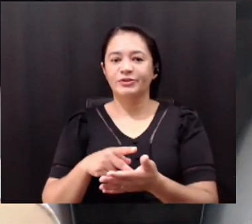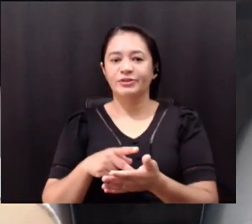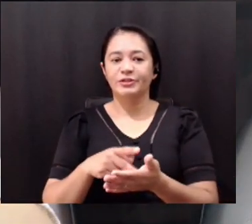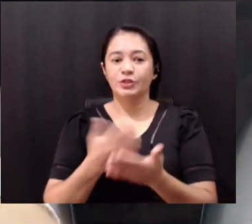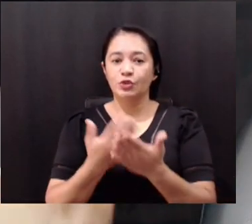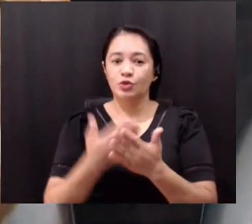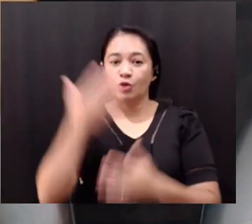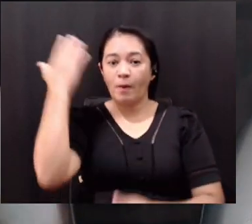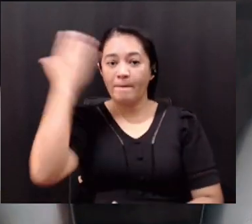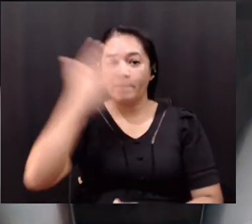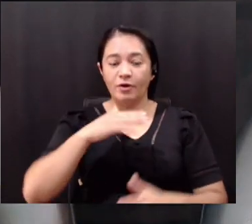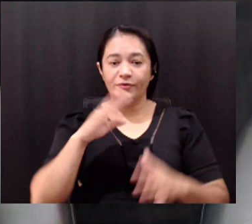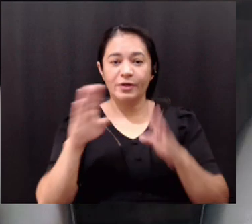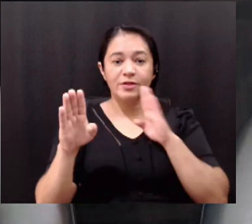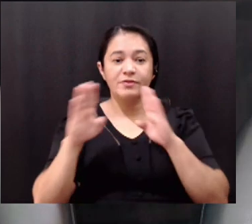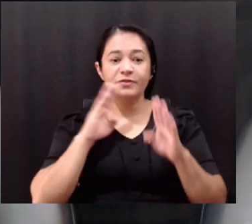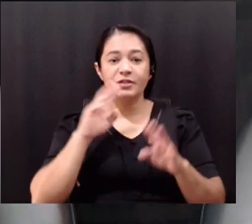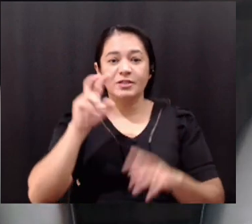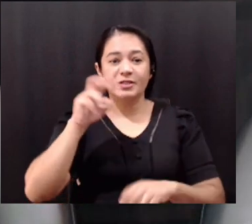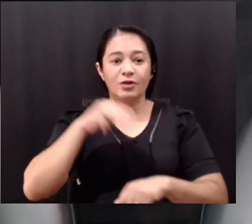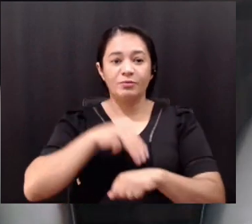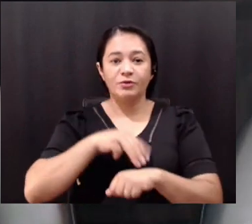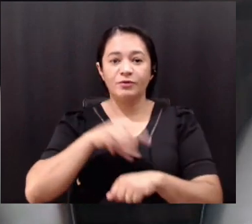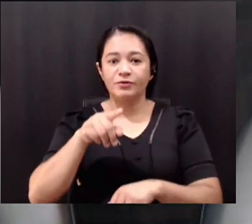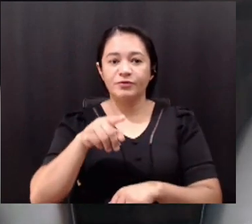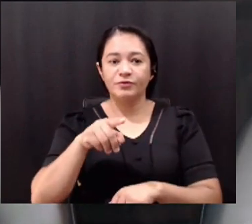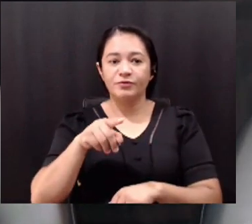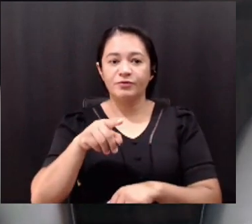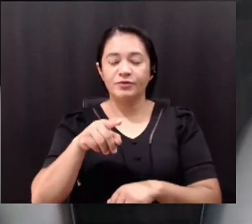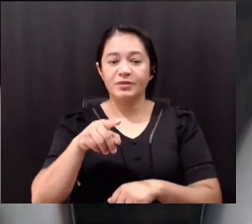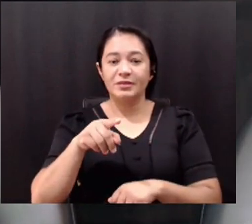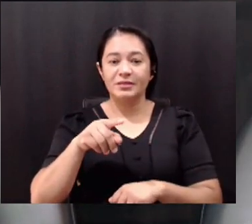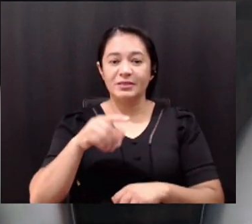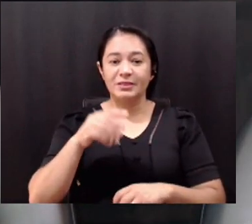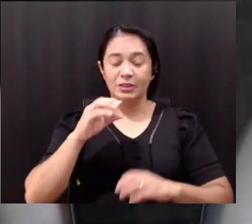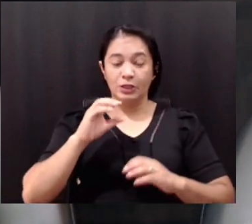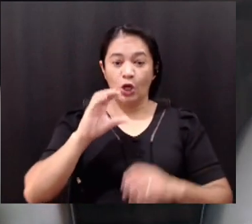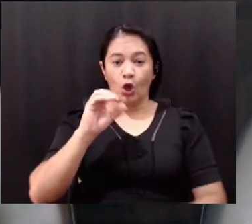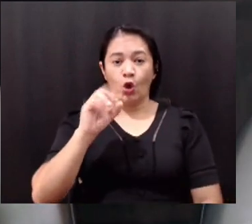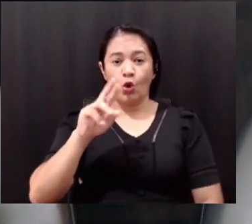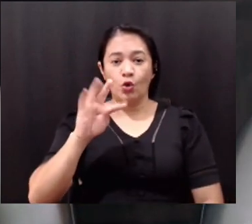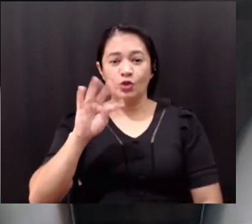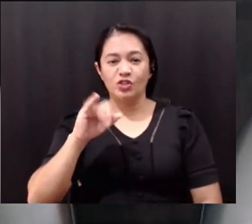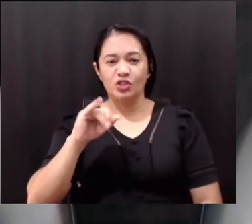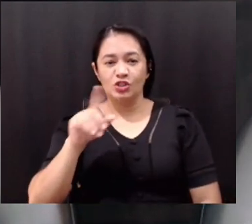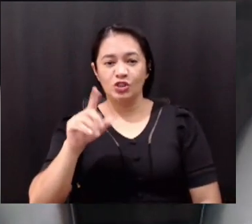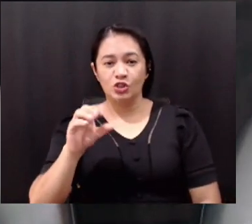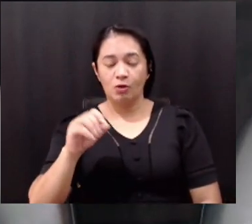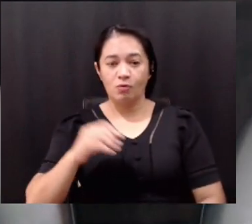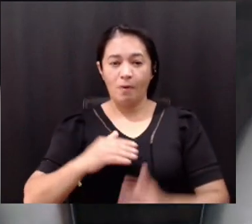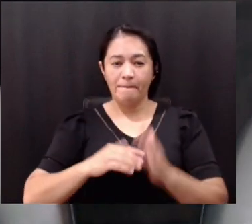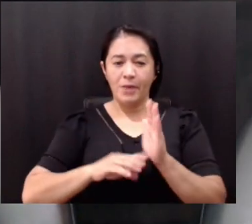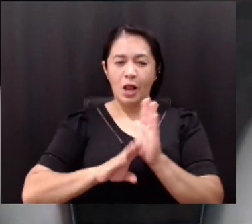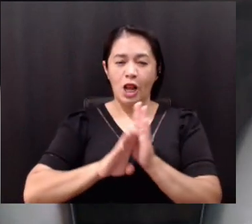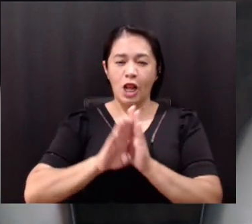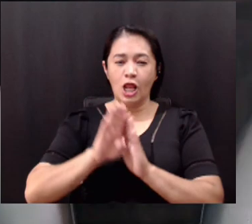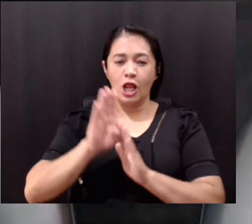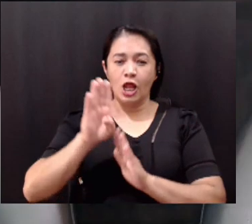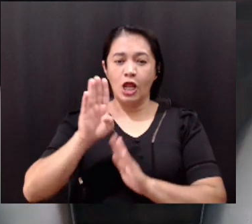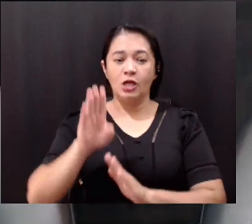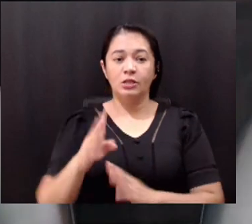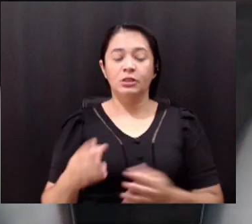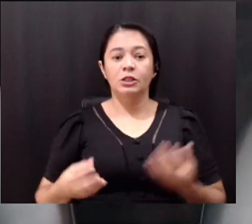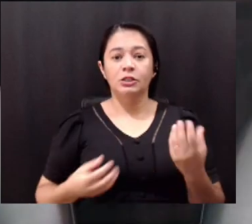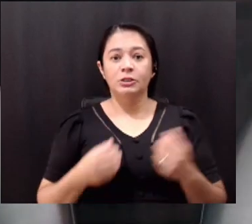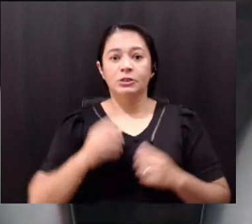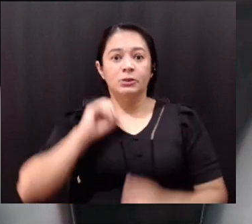ou Instagram, você tem níveis de cortisol aumentado, você tem toda uma condição ali de estresse, de depressão,